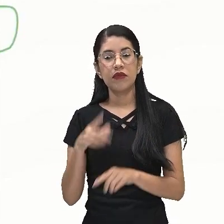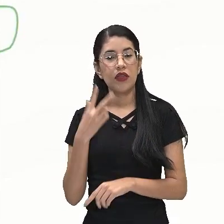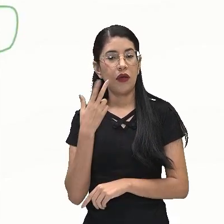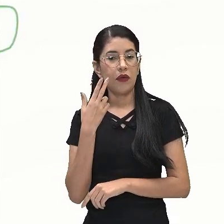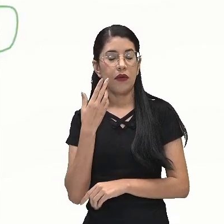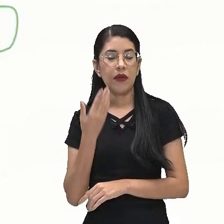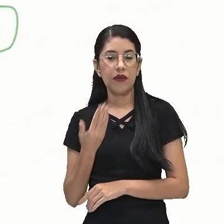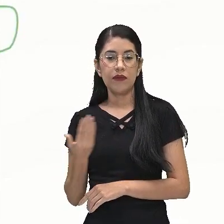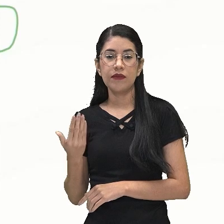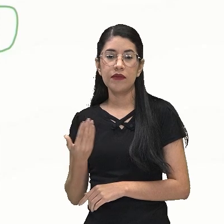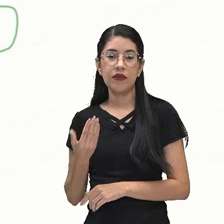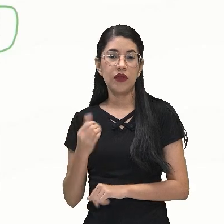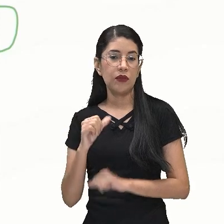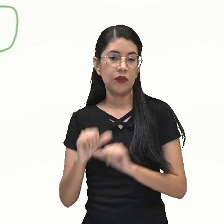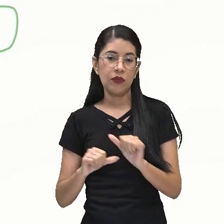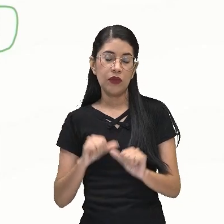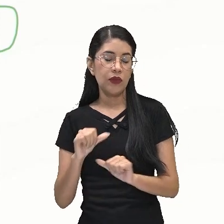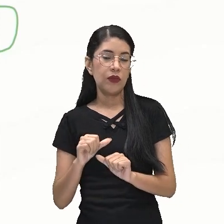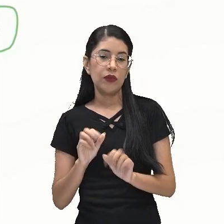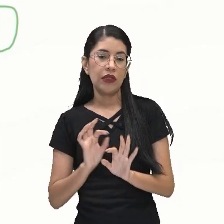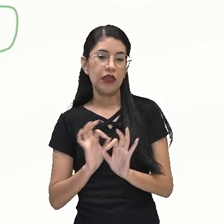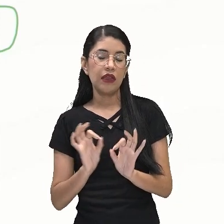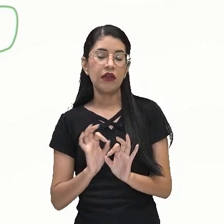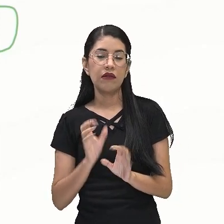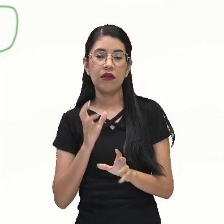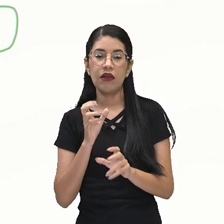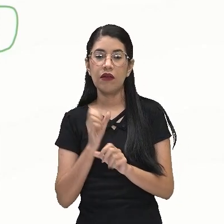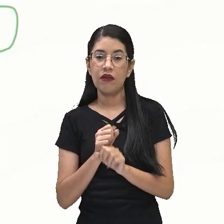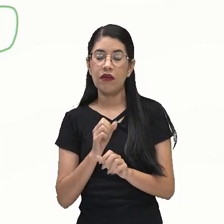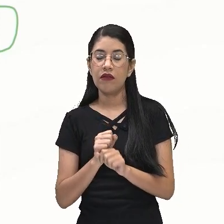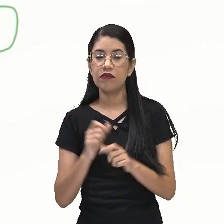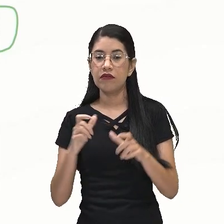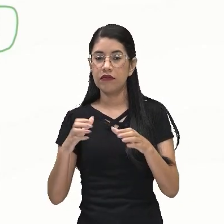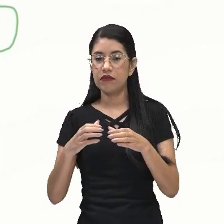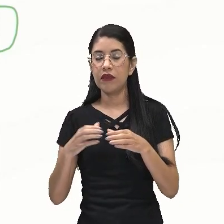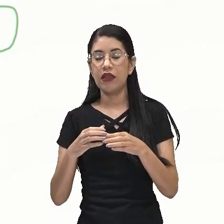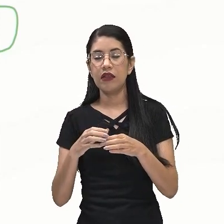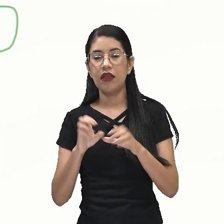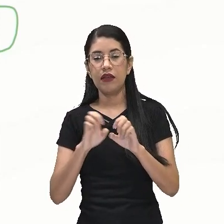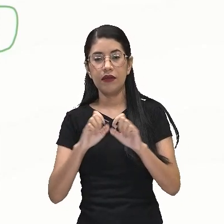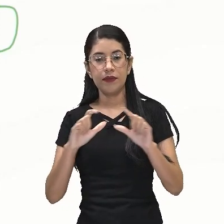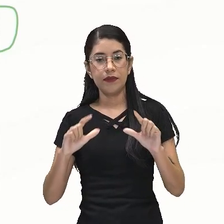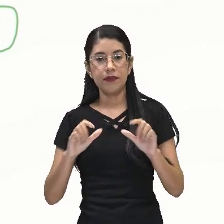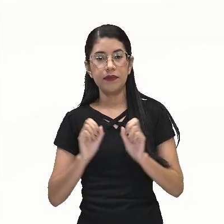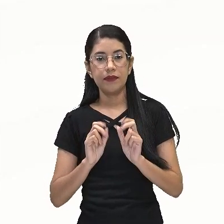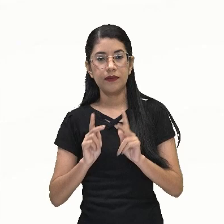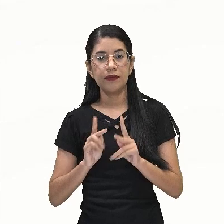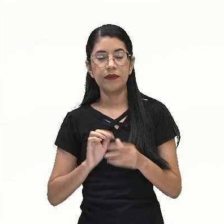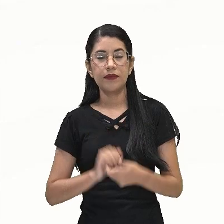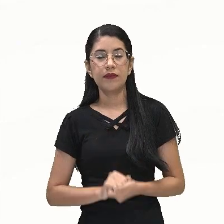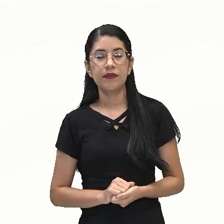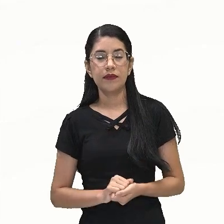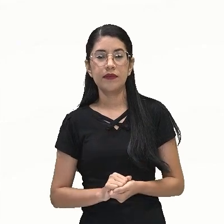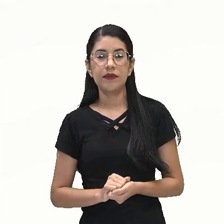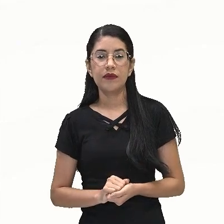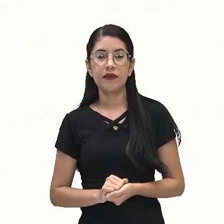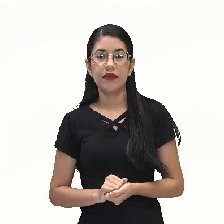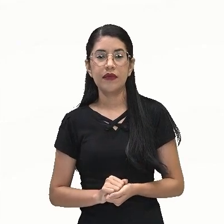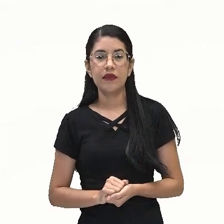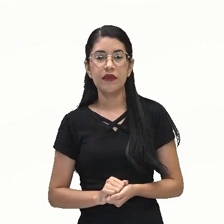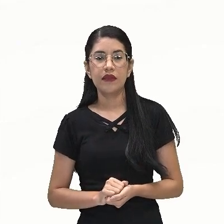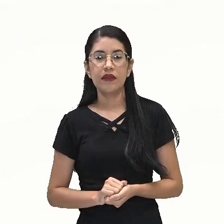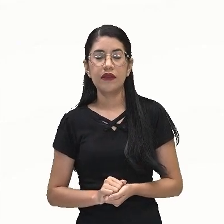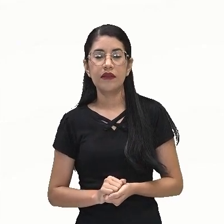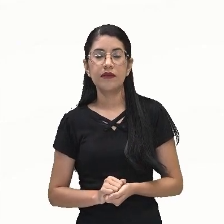que não vai alterar o conjunto solução da minha equação. Tudo bem? Seguindo,